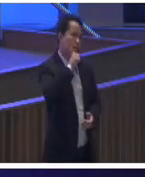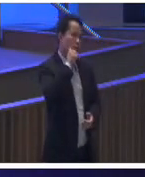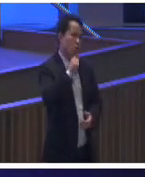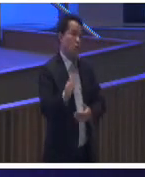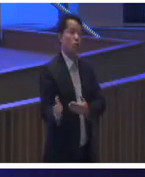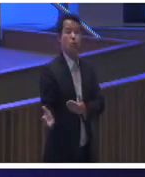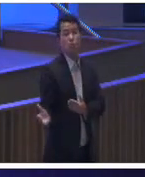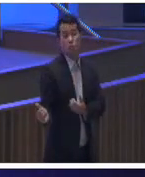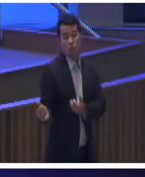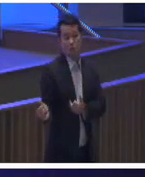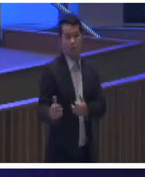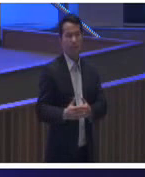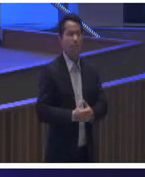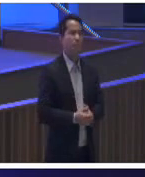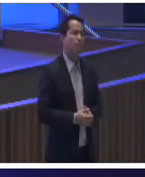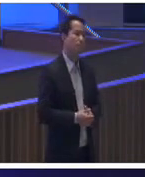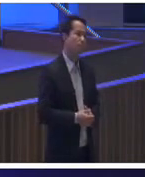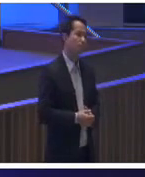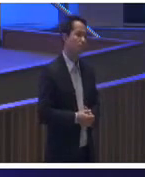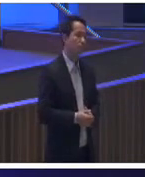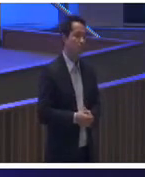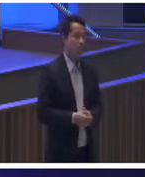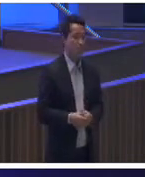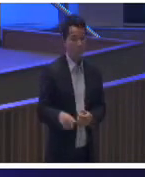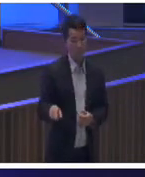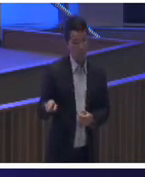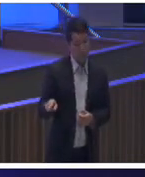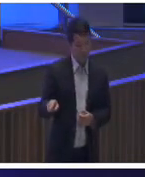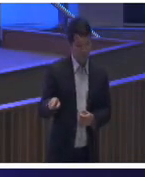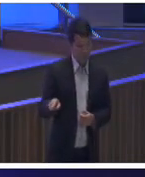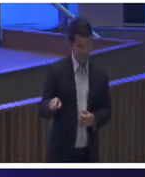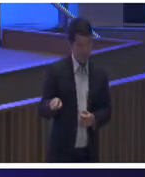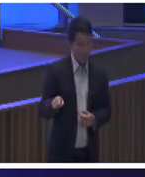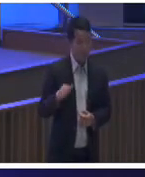Essa jovem começou a se afastar do Evangelho.